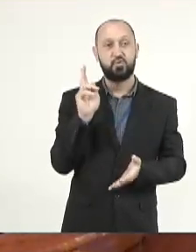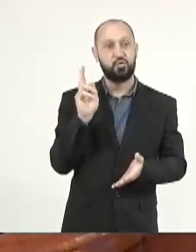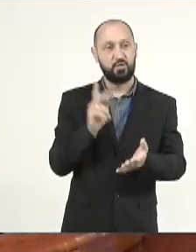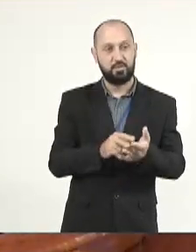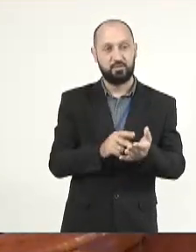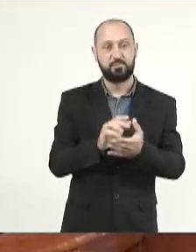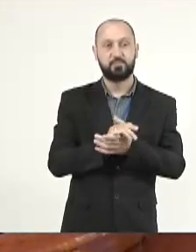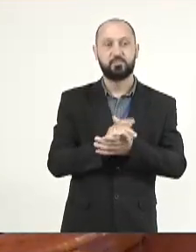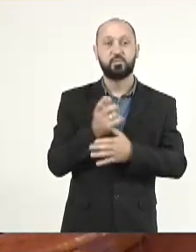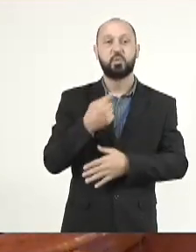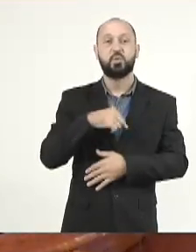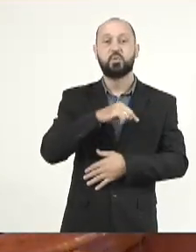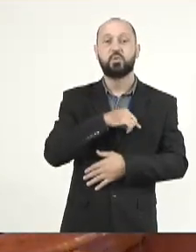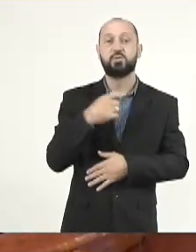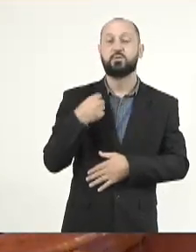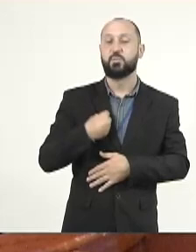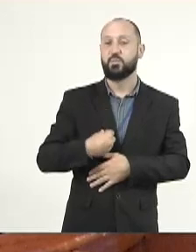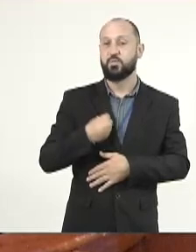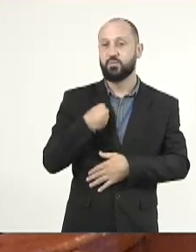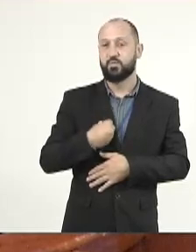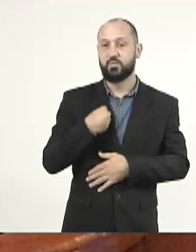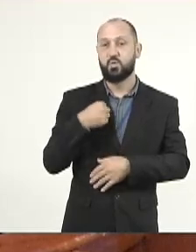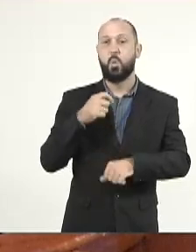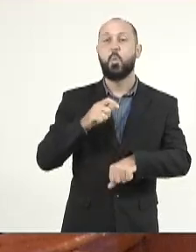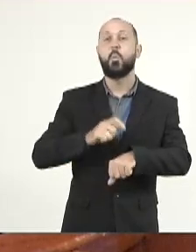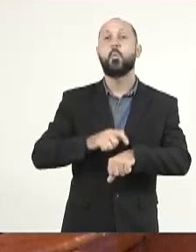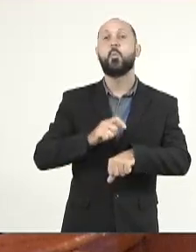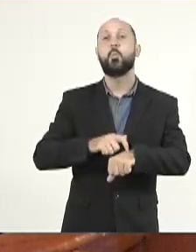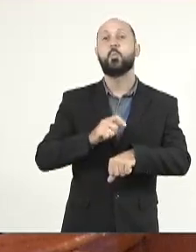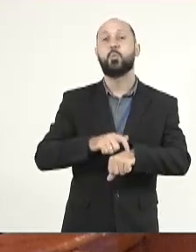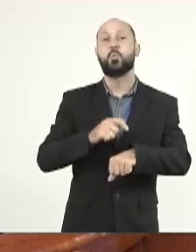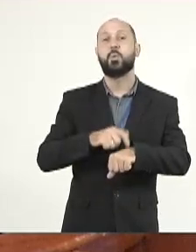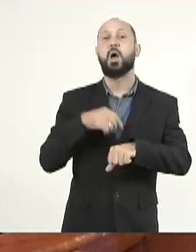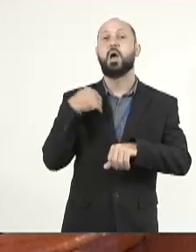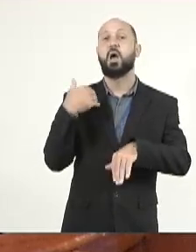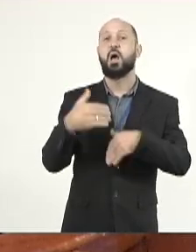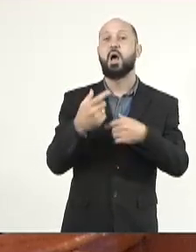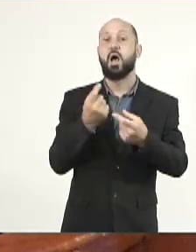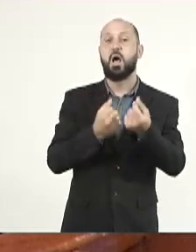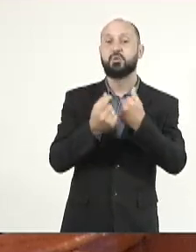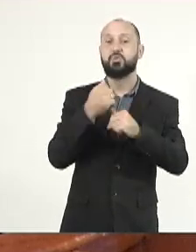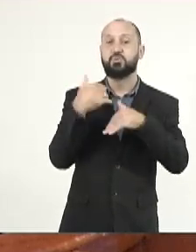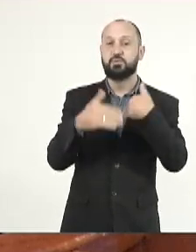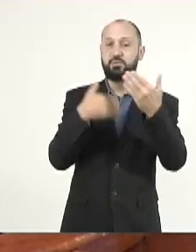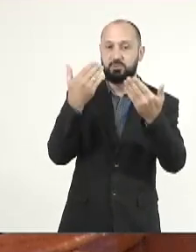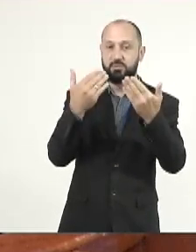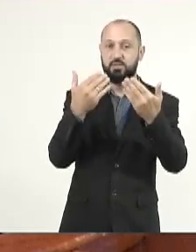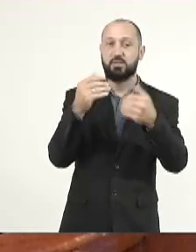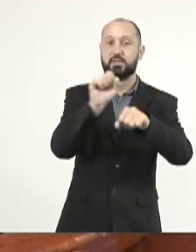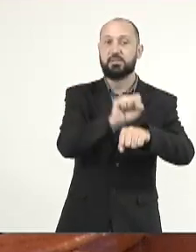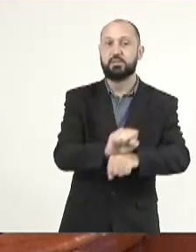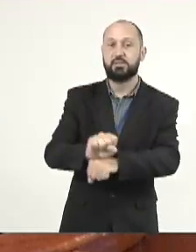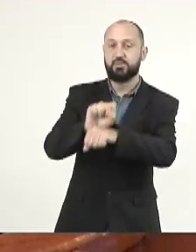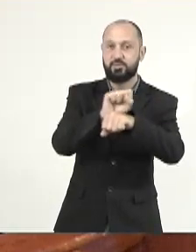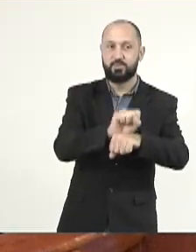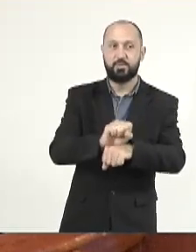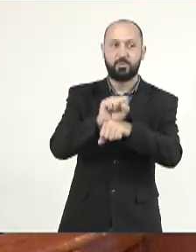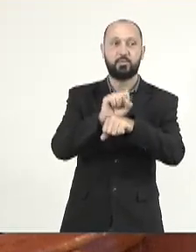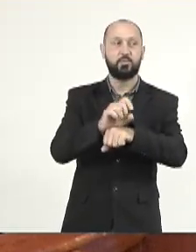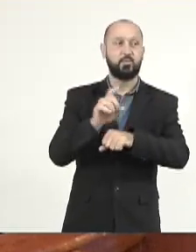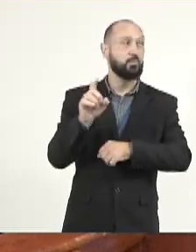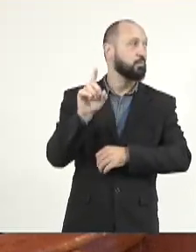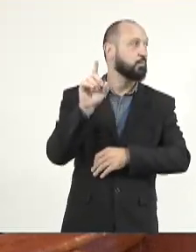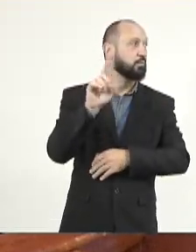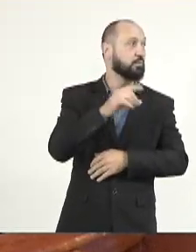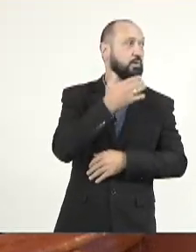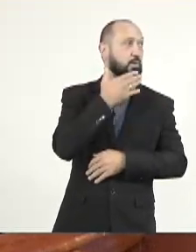fato, nós estamos vivendo um momento de crescimento da economia, de esperança por dias